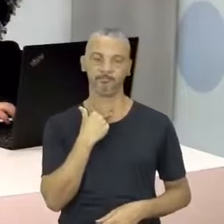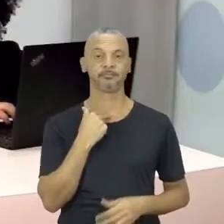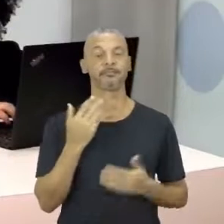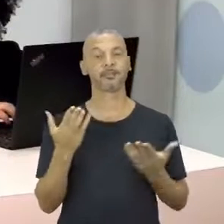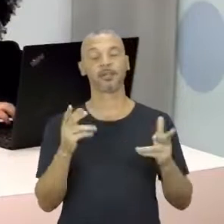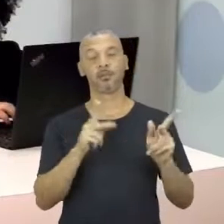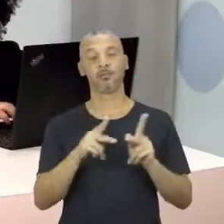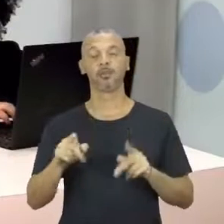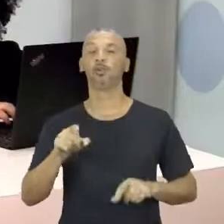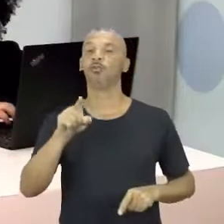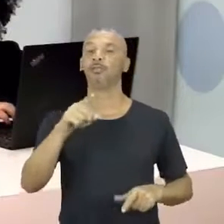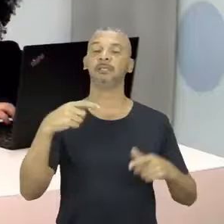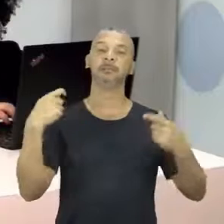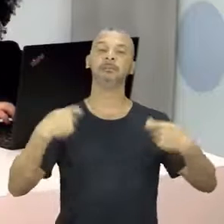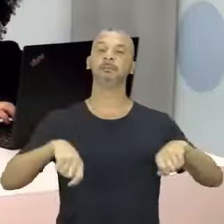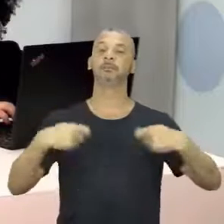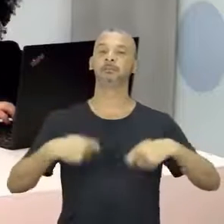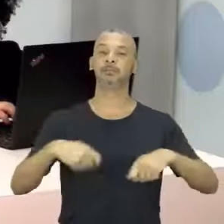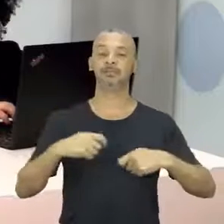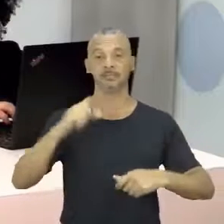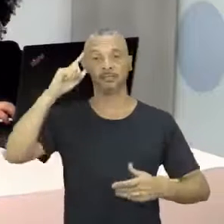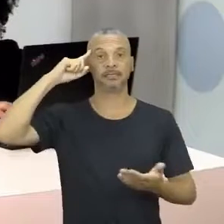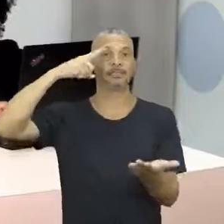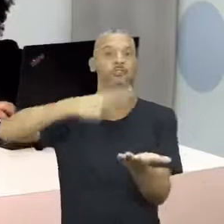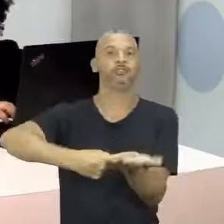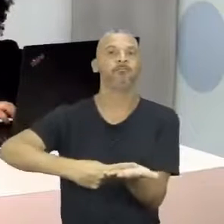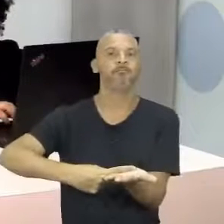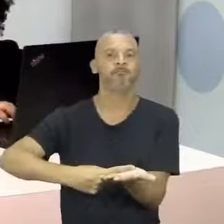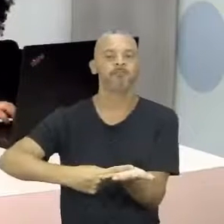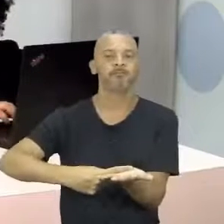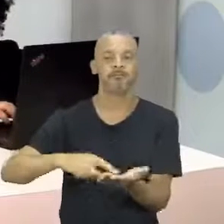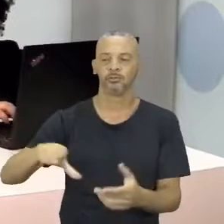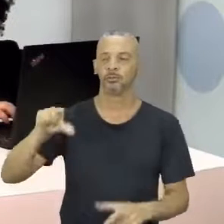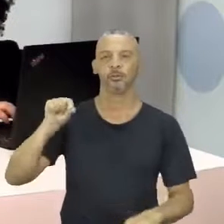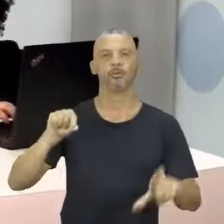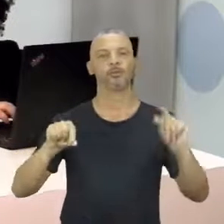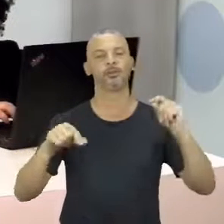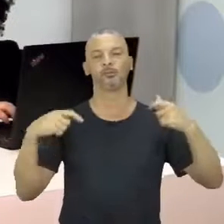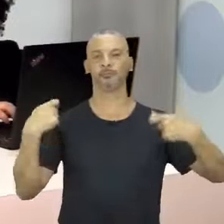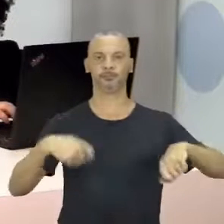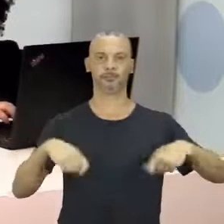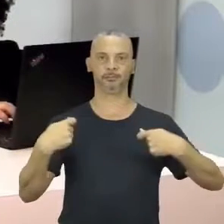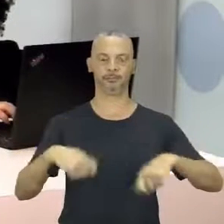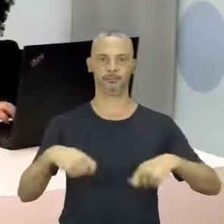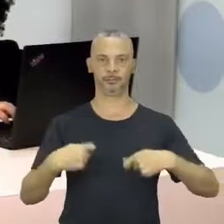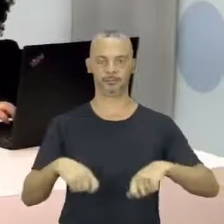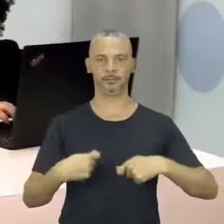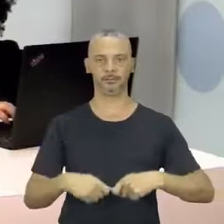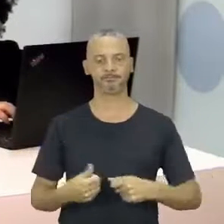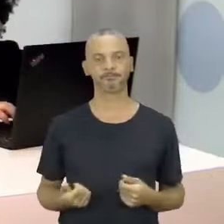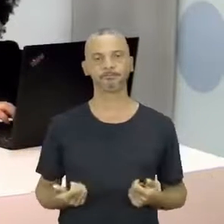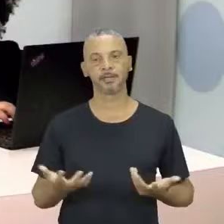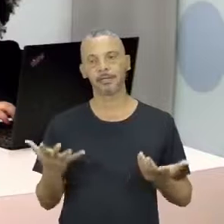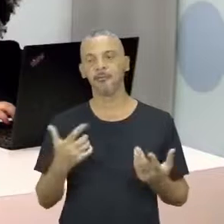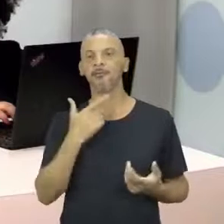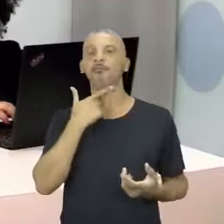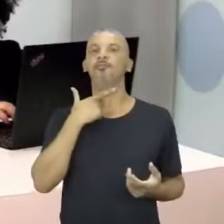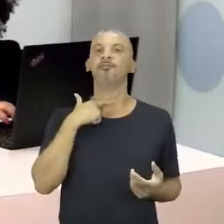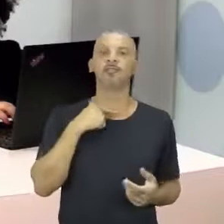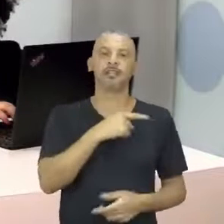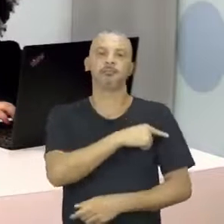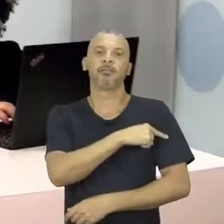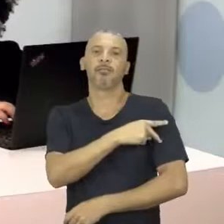professor, você vai ter que tomar uma decisão, tá bom? Você tem que tomar uma decisão. Eu quero atuar em classe dos